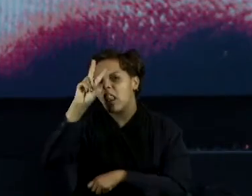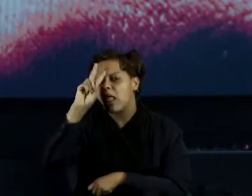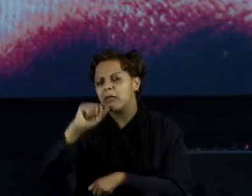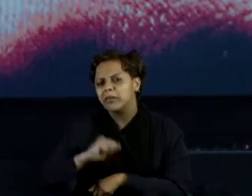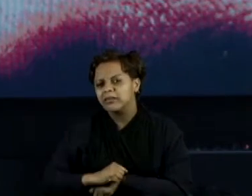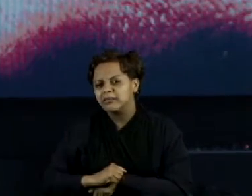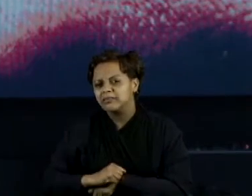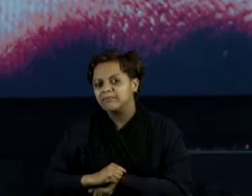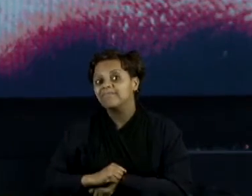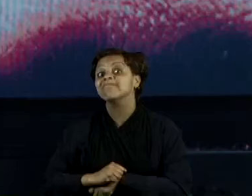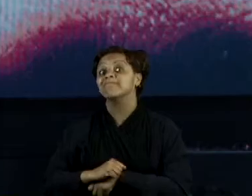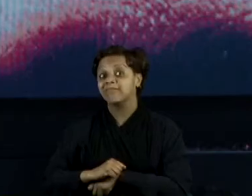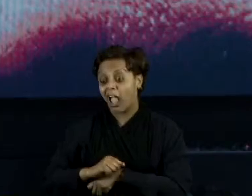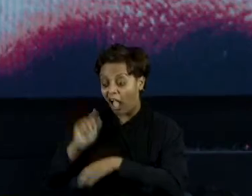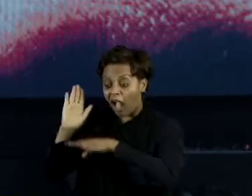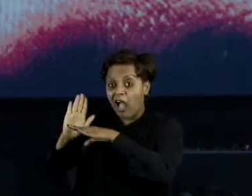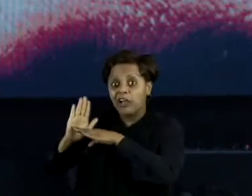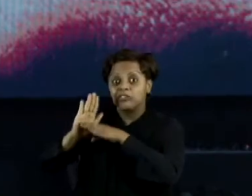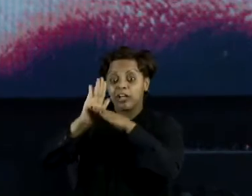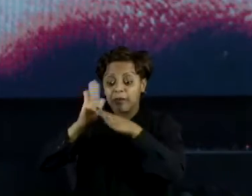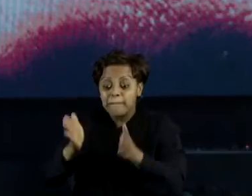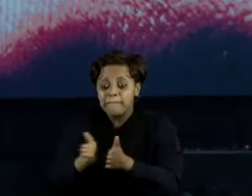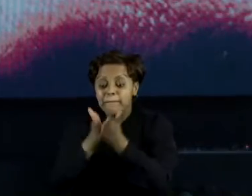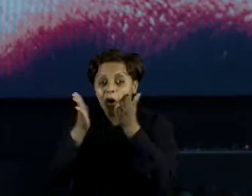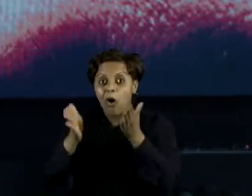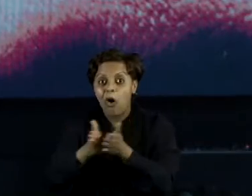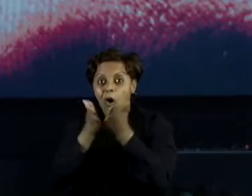Os pobres e a caridade?